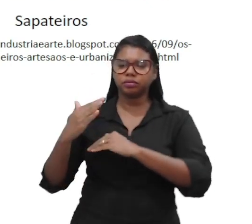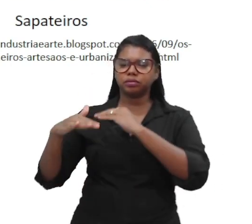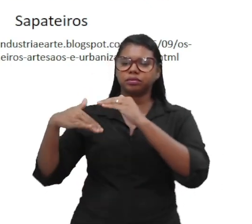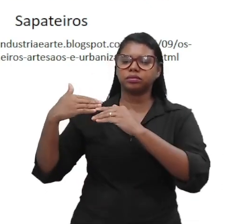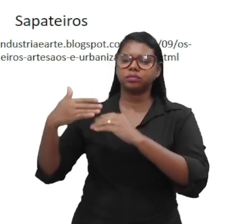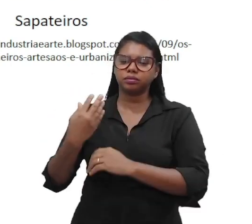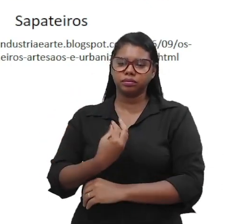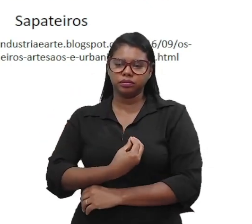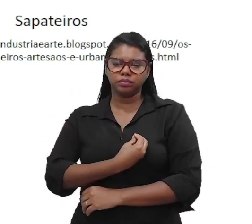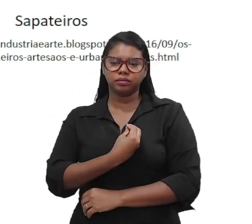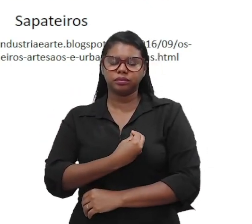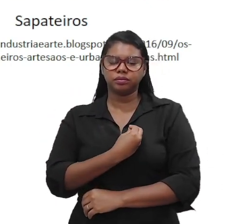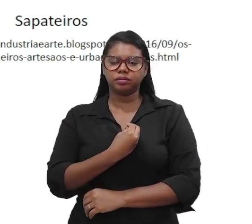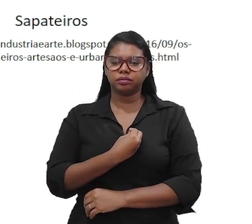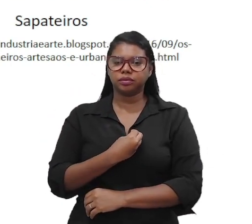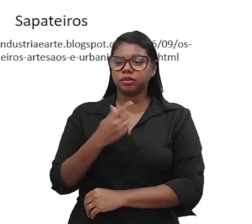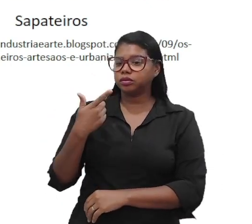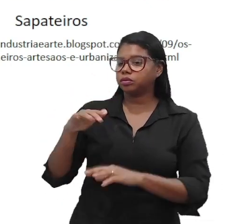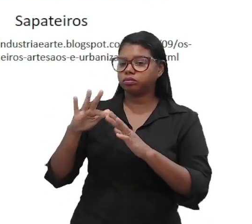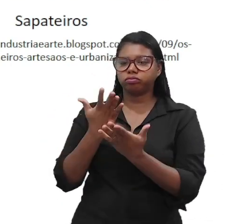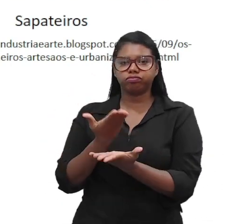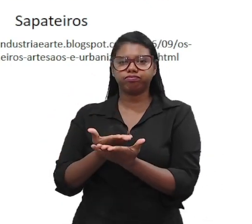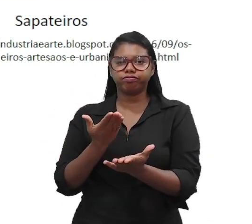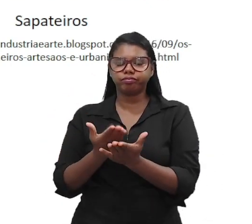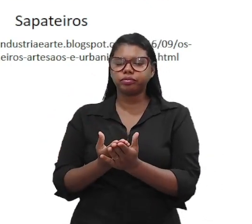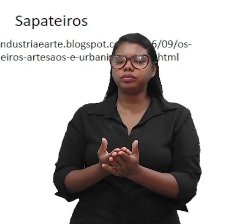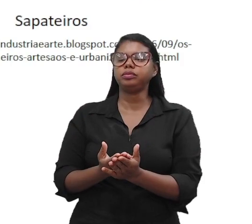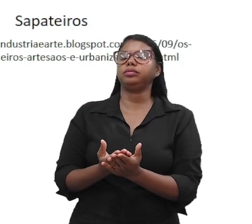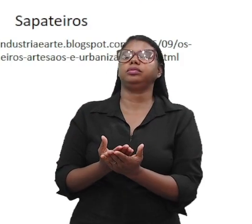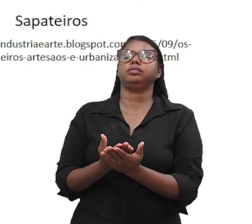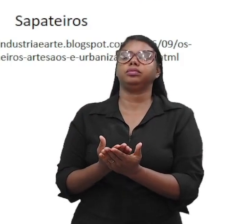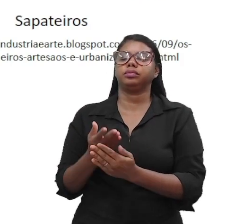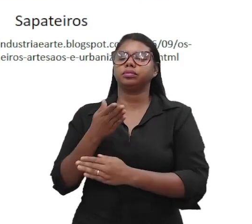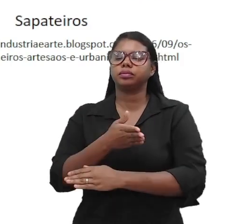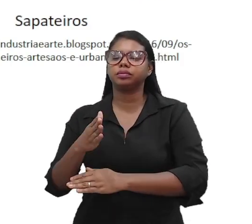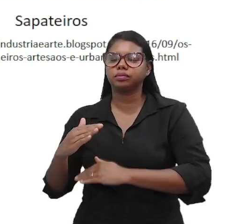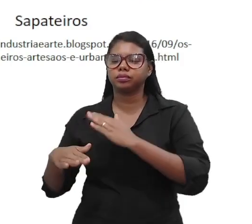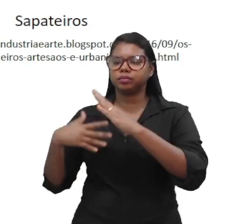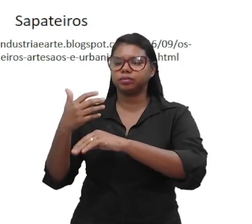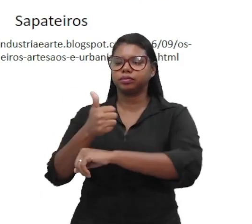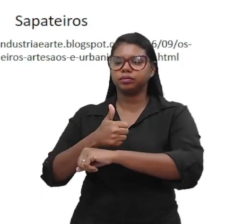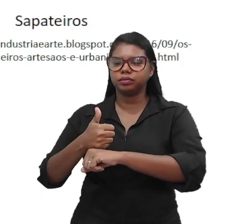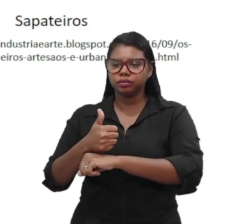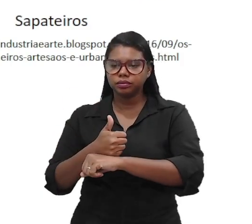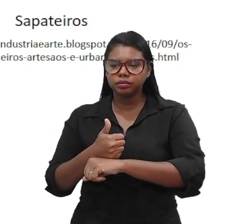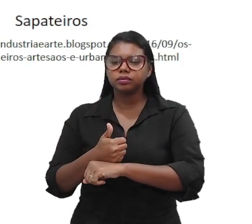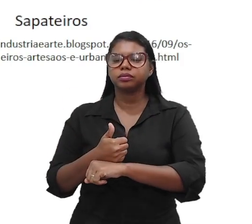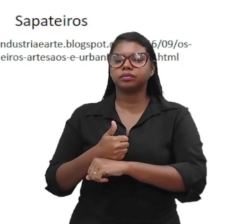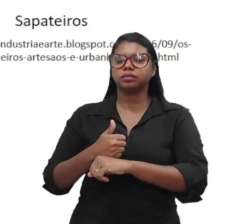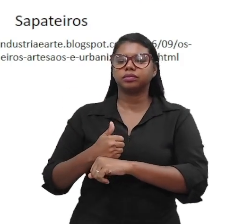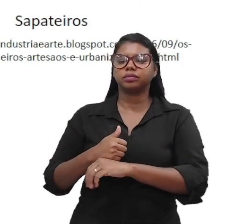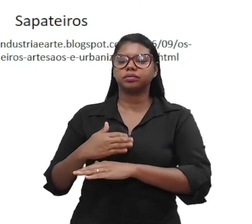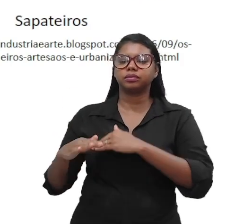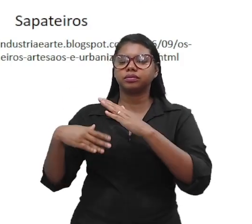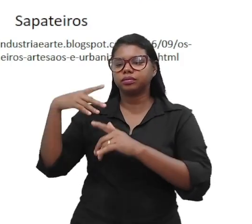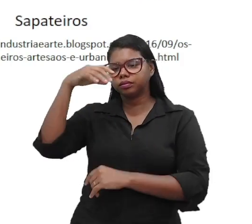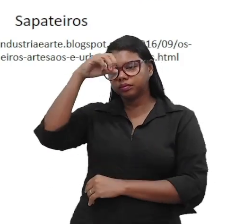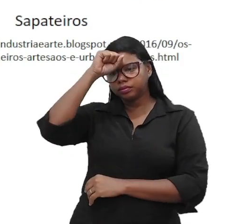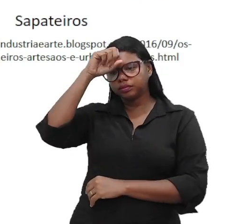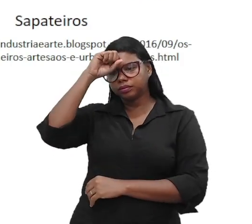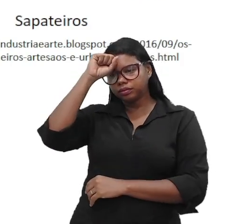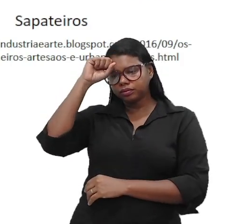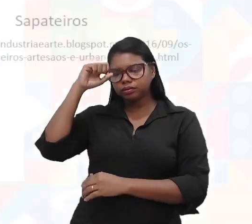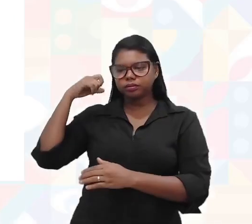sua vida, né? Você não tinha escolas específicas para o desenvolvimento dessas profissões, as pessoas iam aprendendo com o